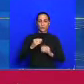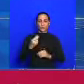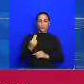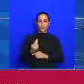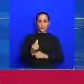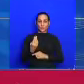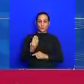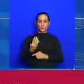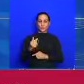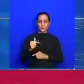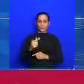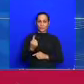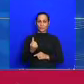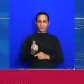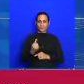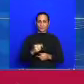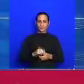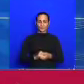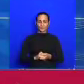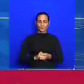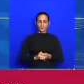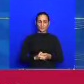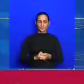Concurso 2471.